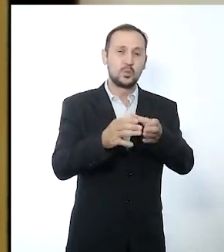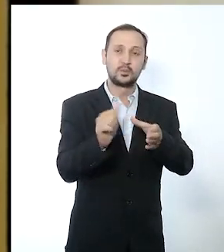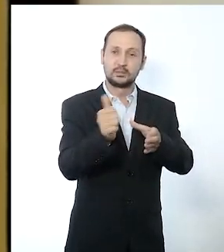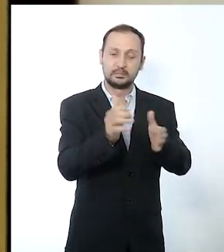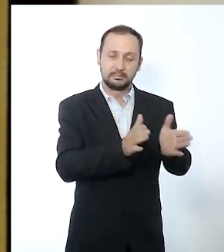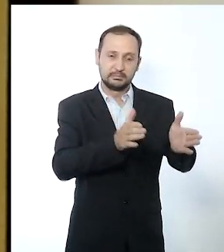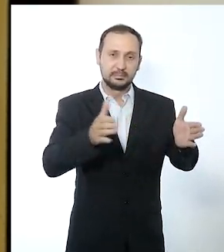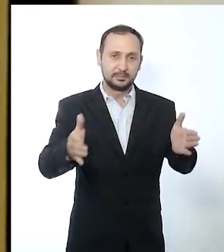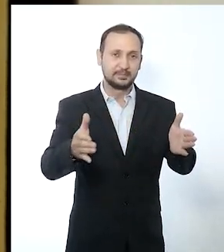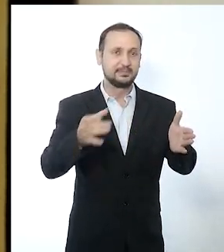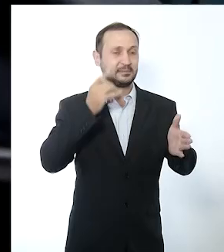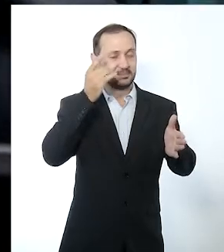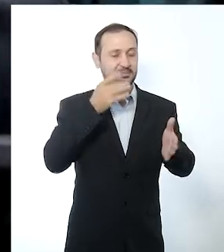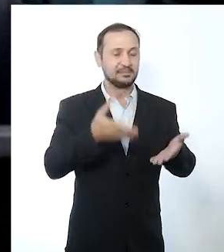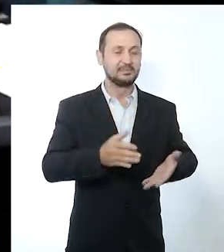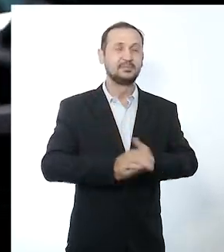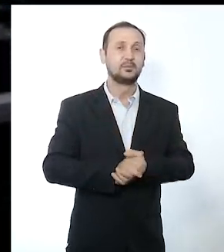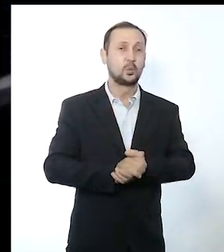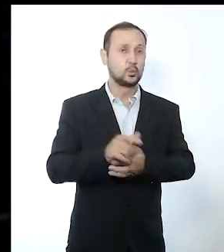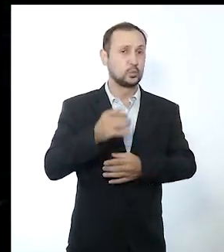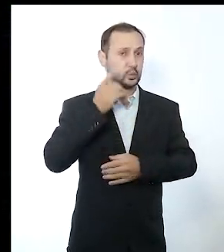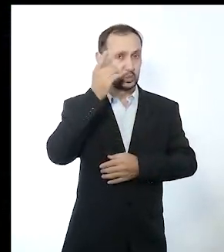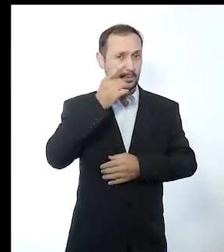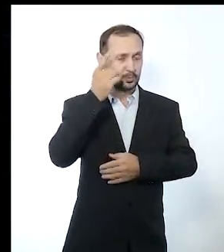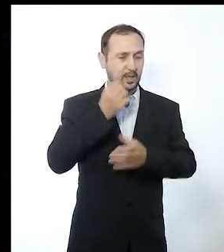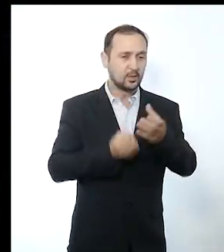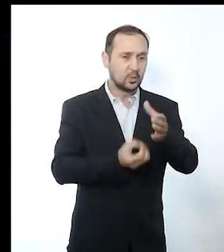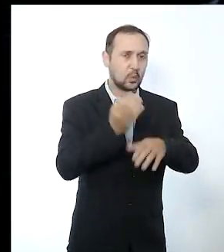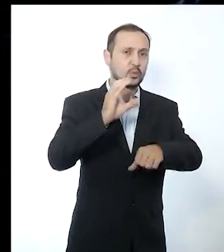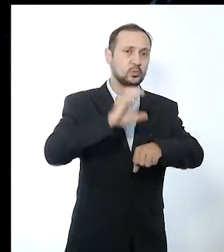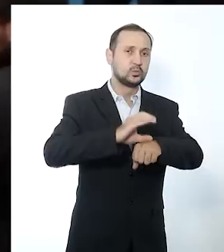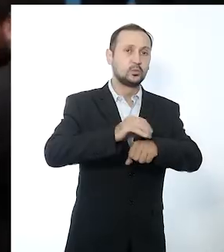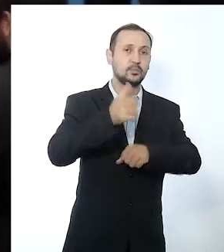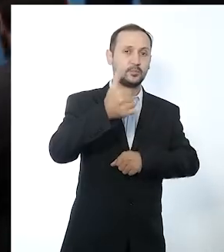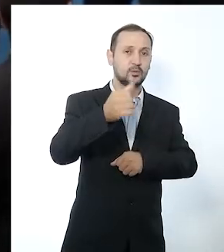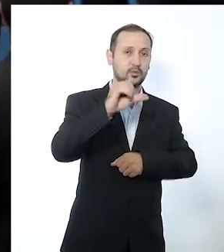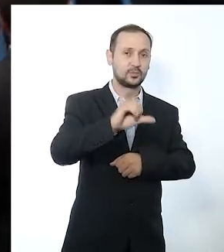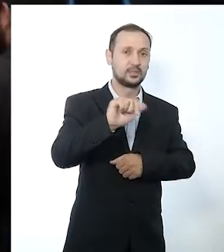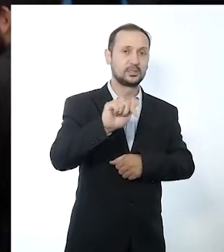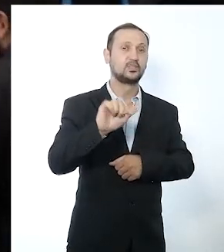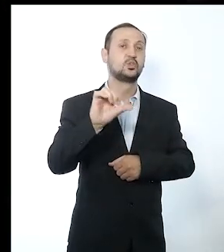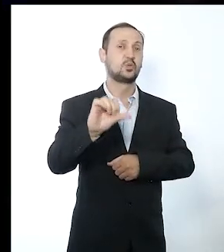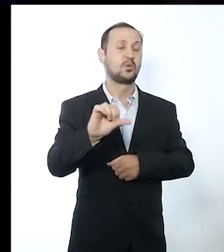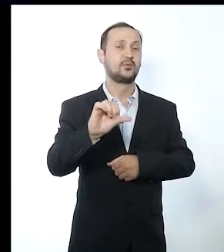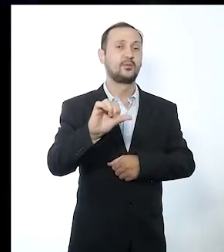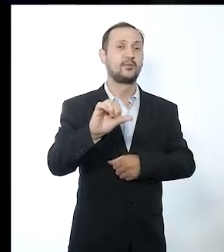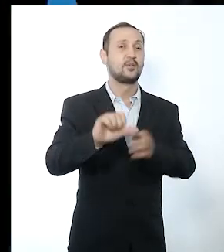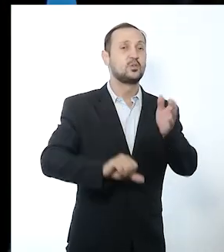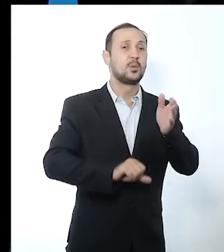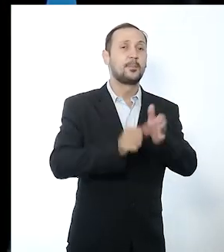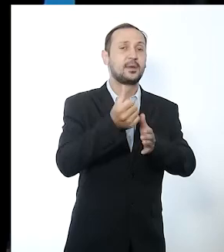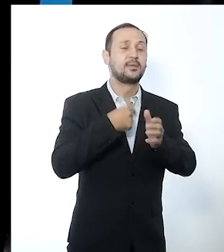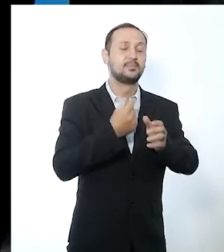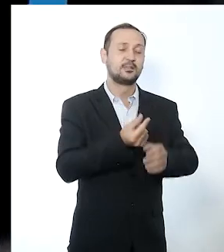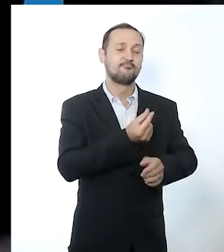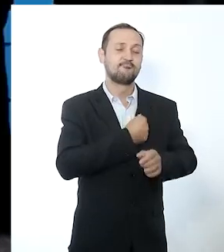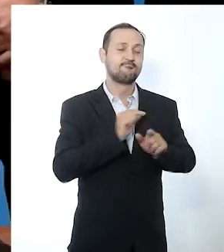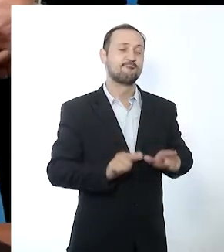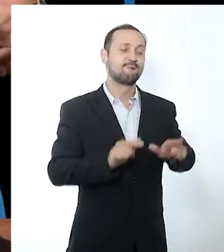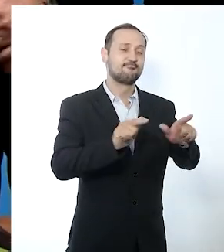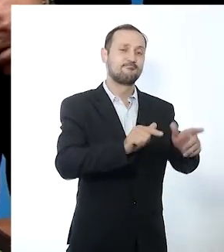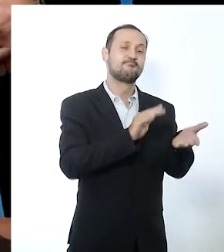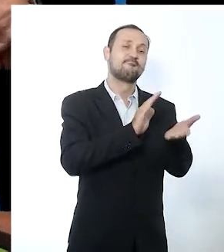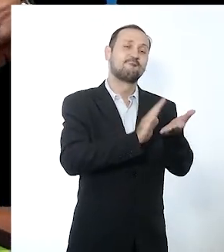11ª Legislatura. Os deputados constituintes de 1979 foram os primeiros